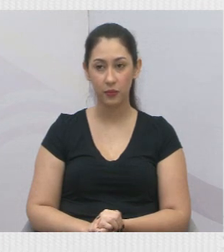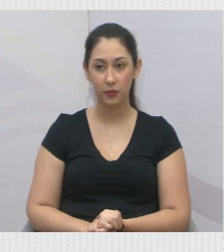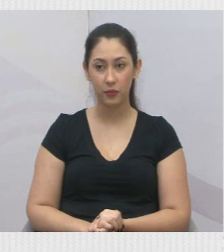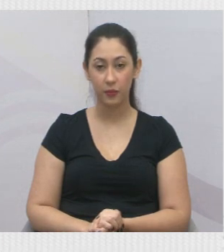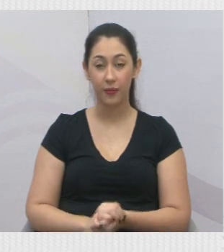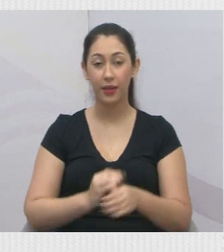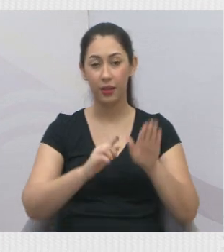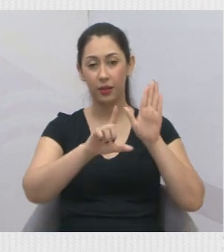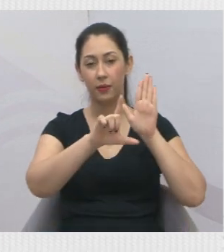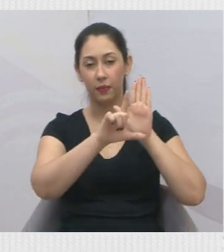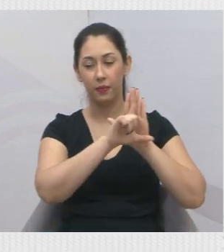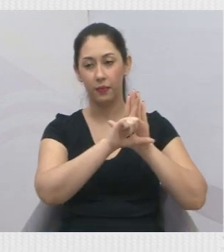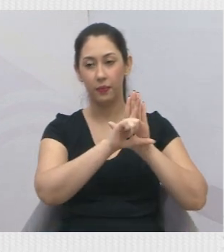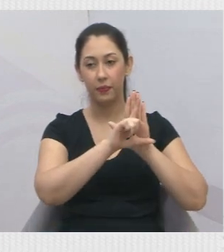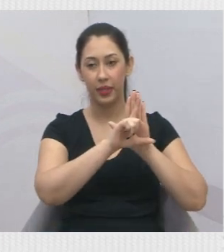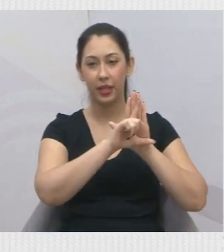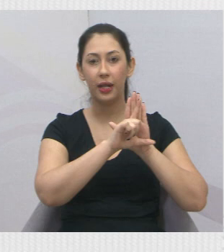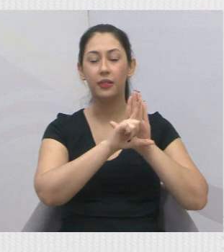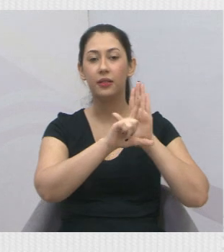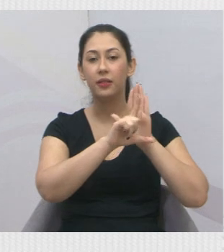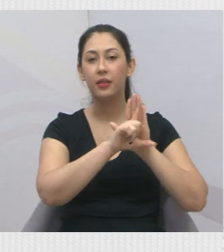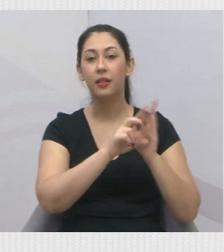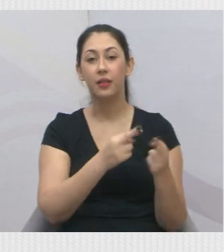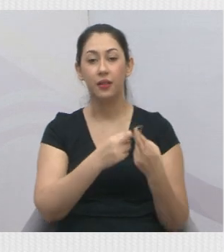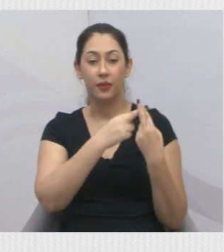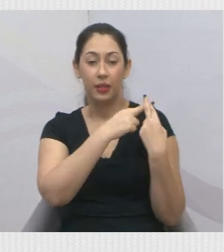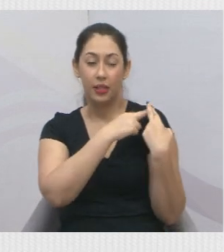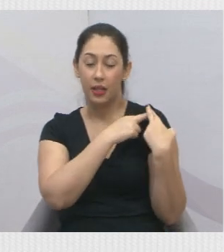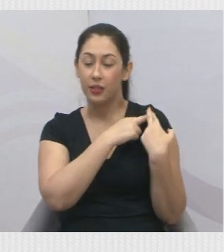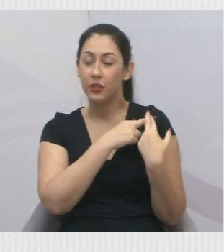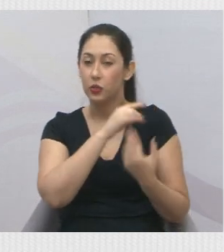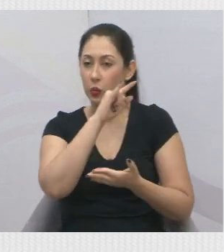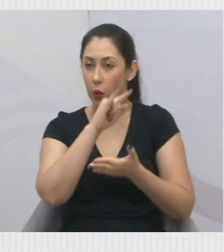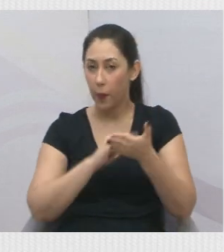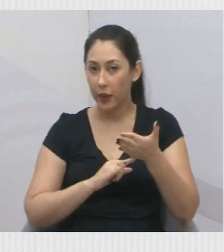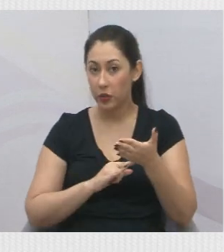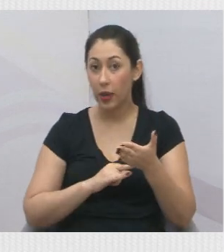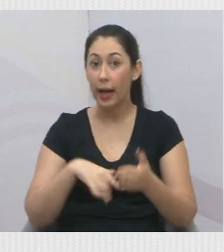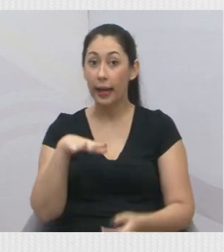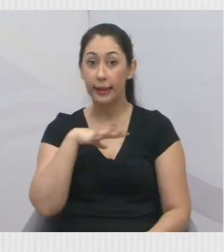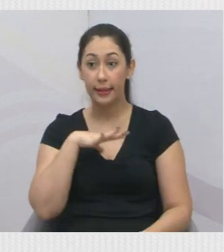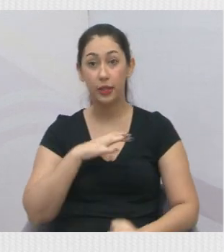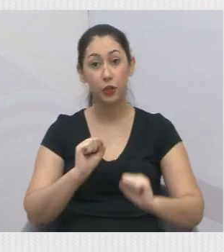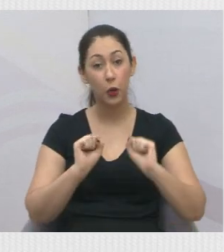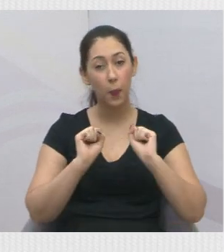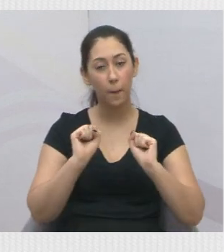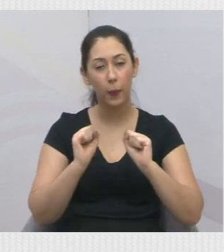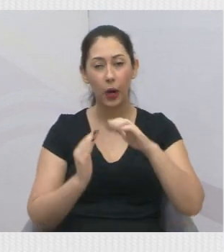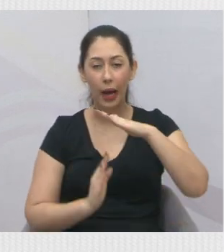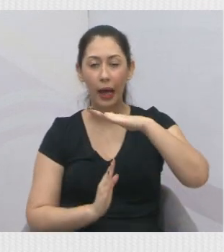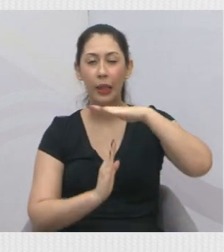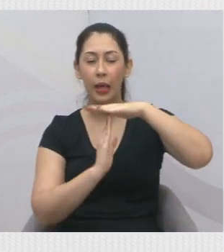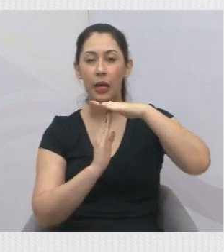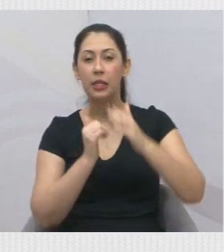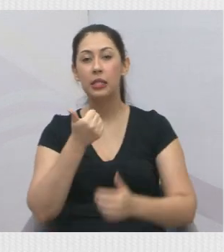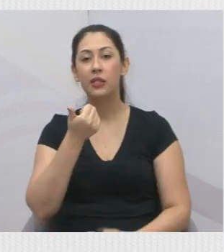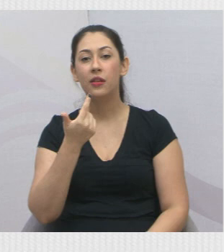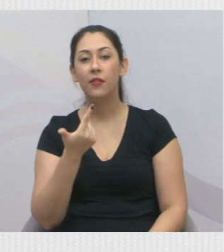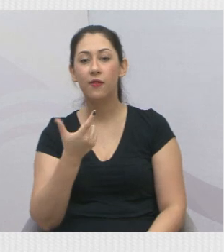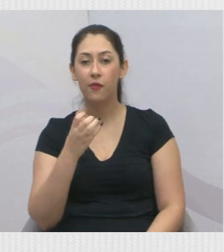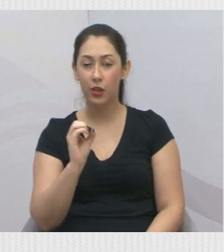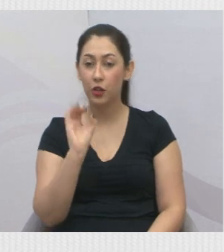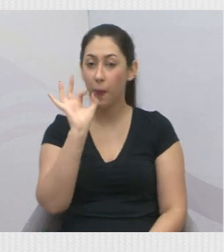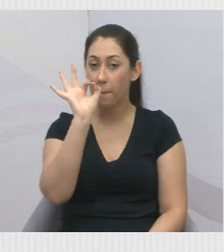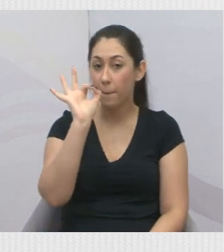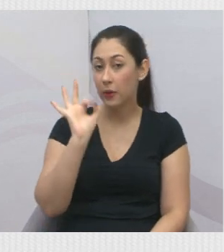Pela legislação, que é a Lei de Responsabilidade Fiscal, o município pode auferir um limite máximo até de 120% da